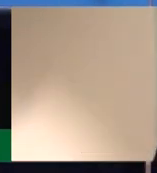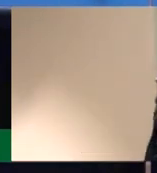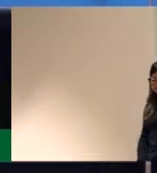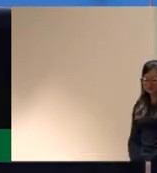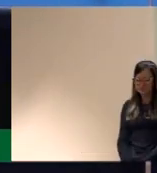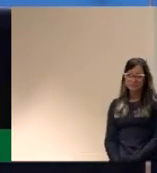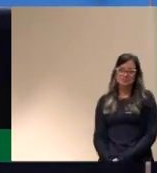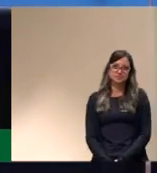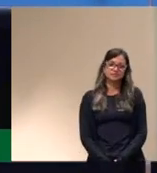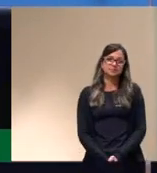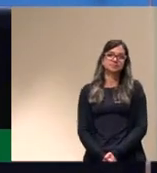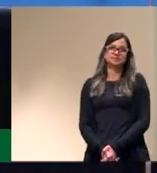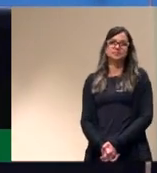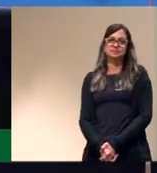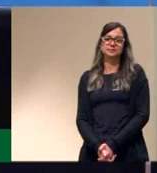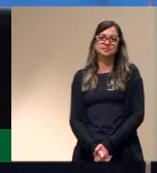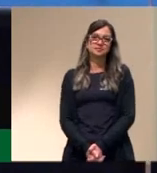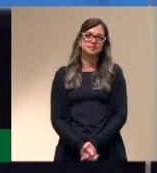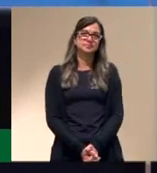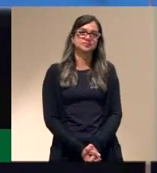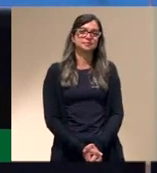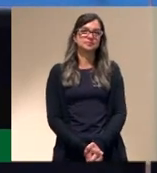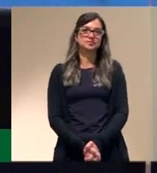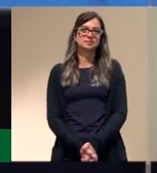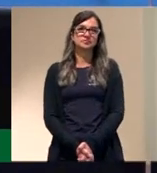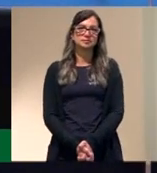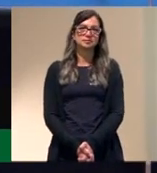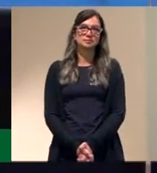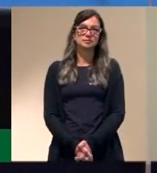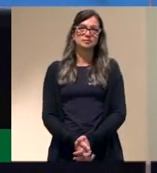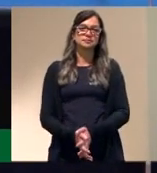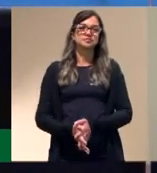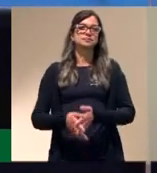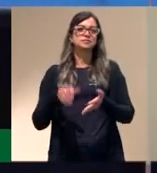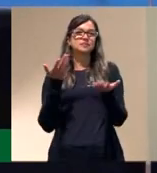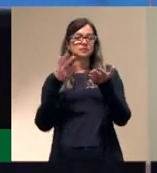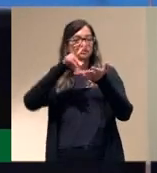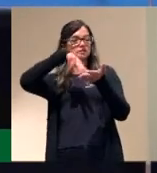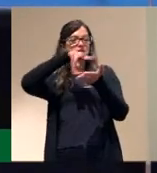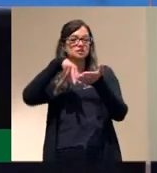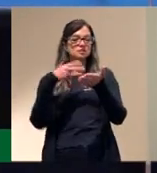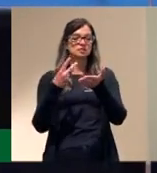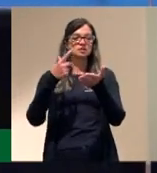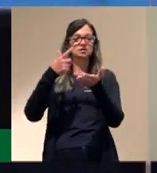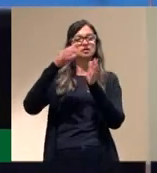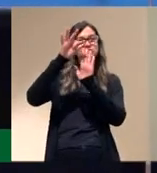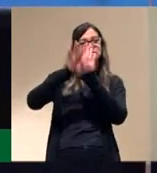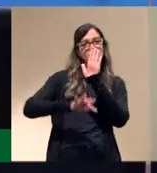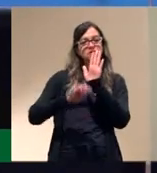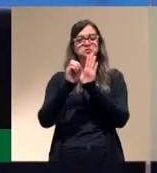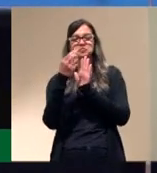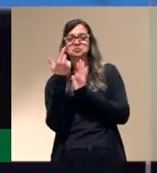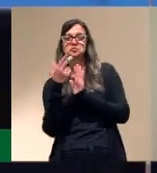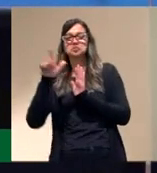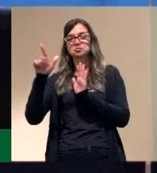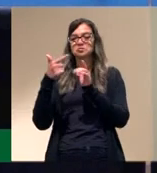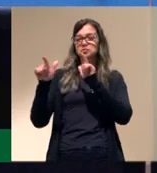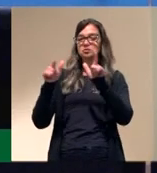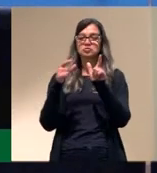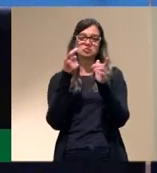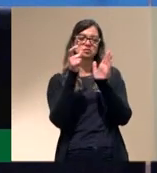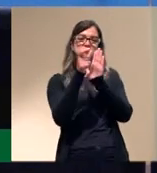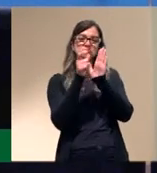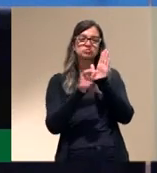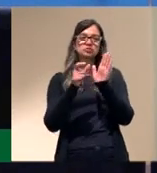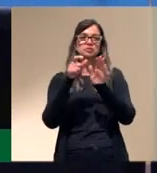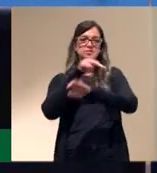ou outro mais atual sobre a educação infantil, vocês vão encontrar alguma identificação dos termos pedagogia